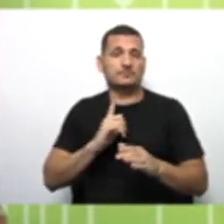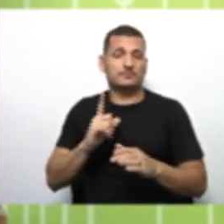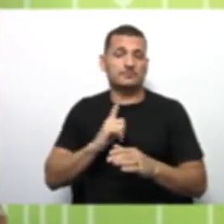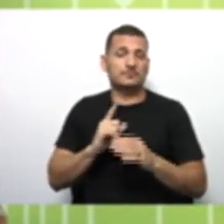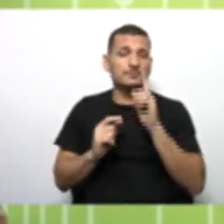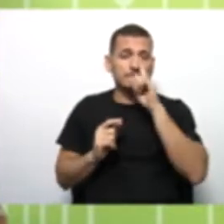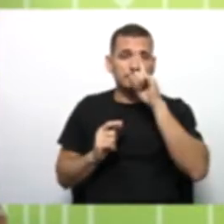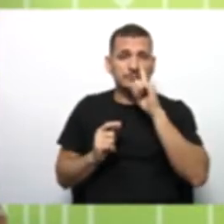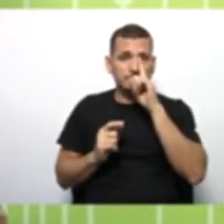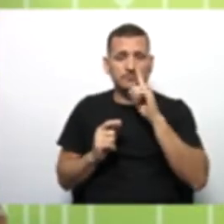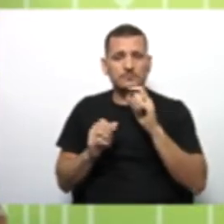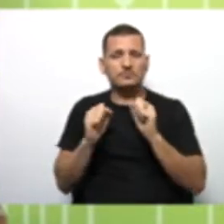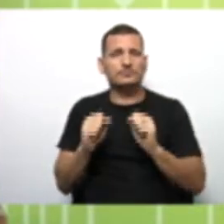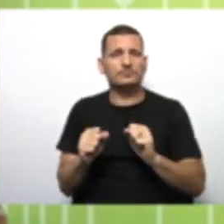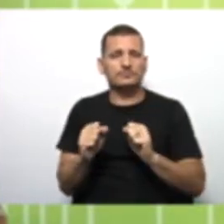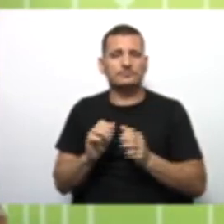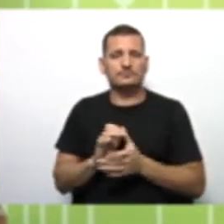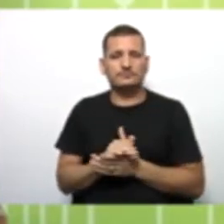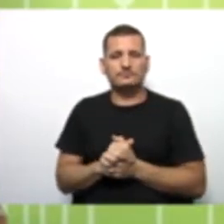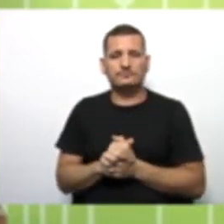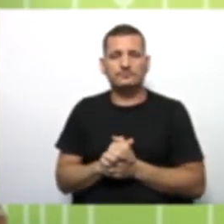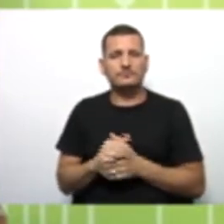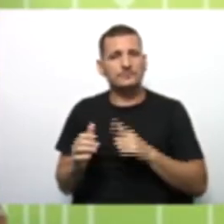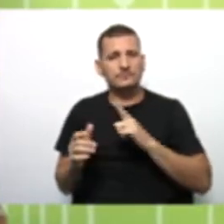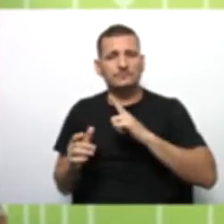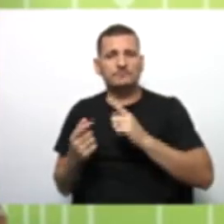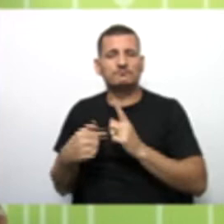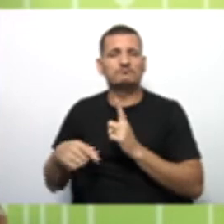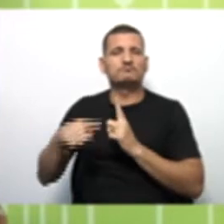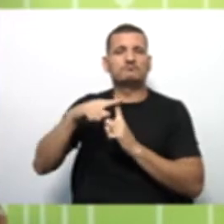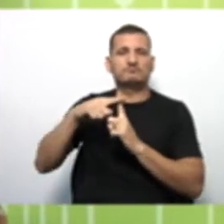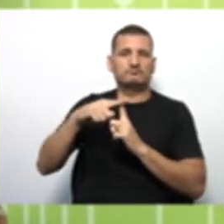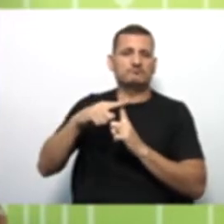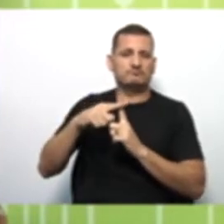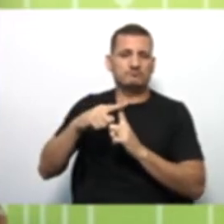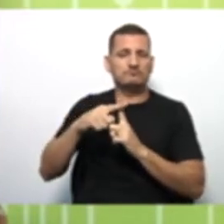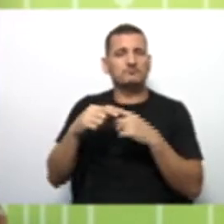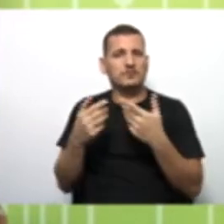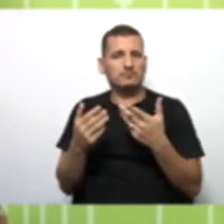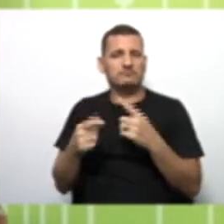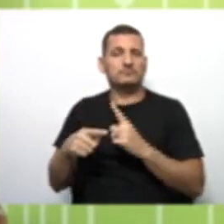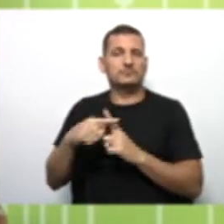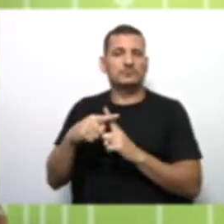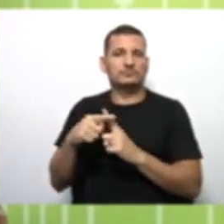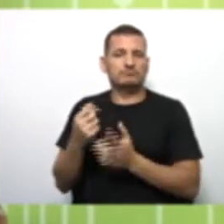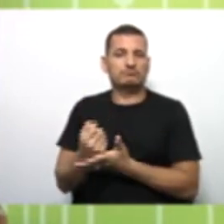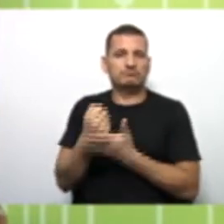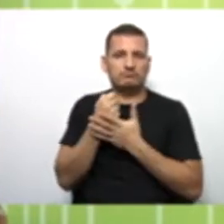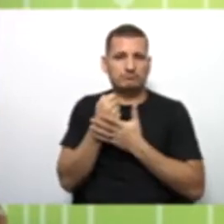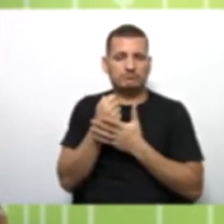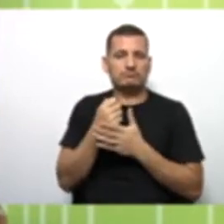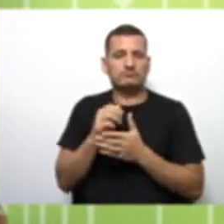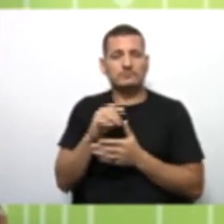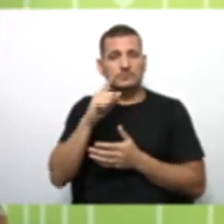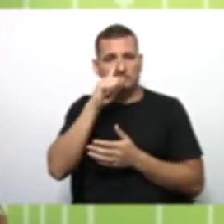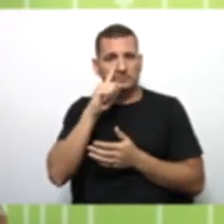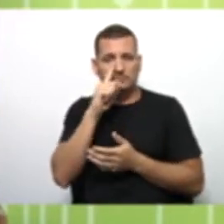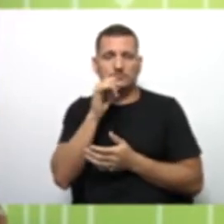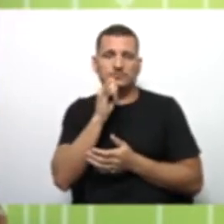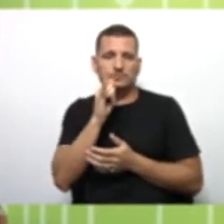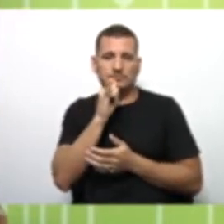podem trazer algo positivo. Benefícios. Benefícios. Não é isso? Um risco, por